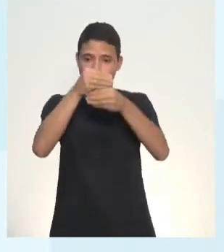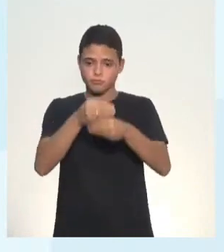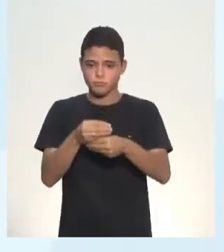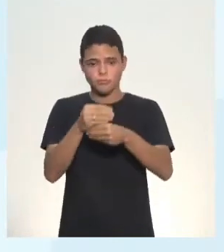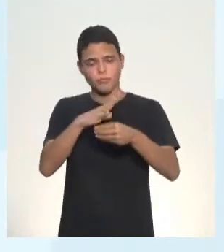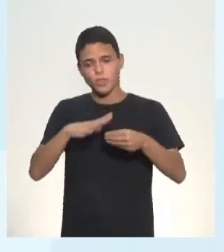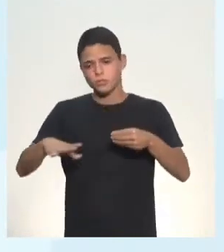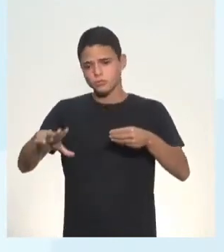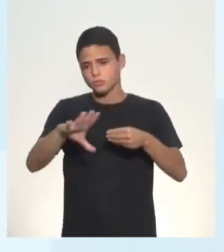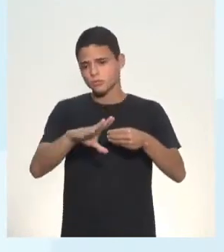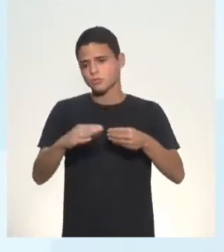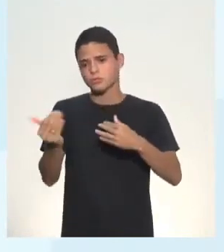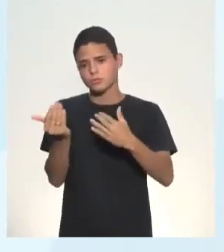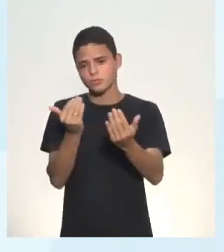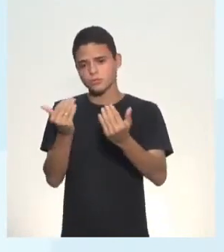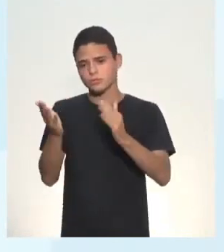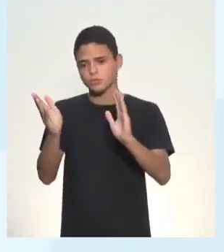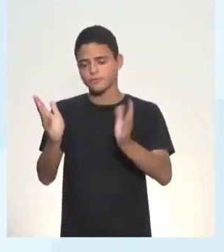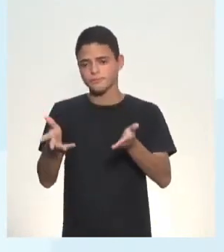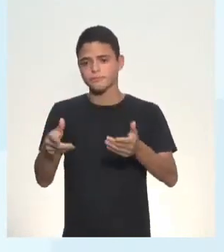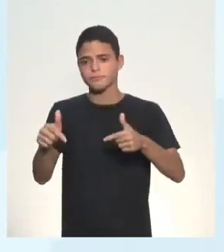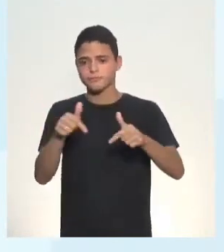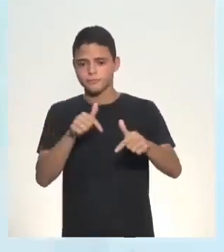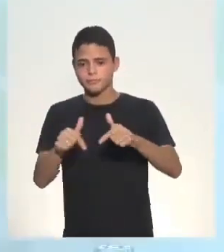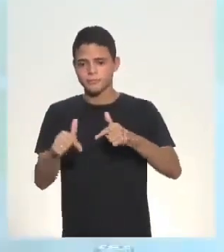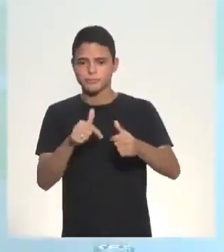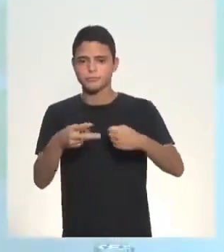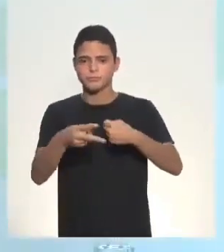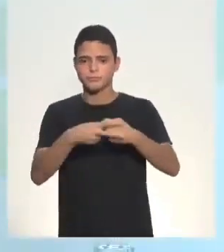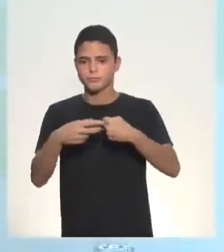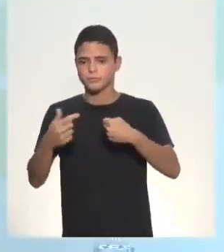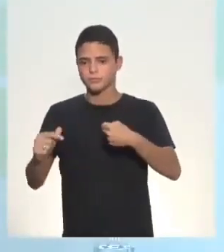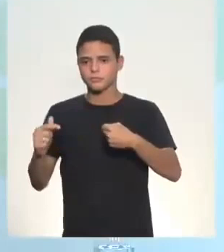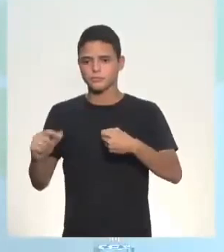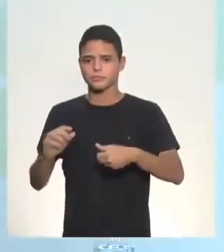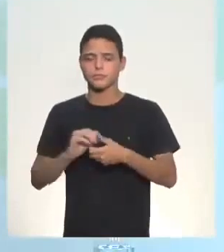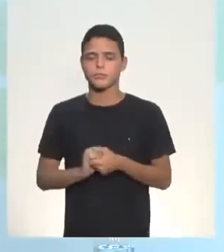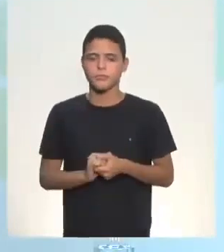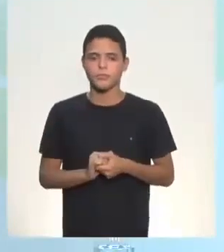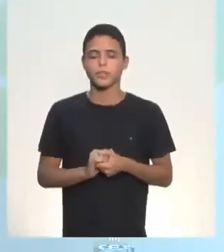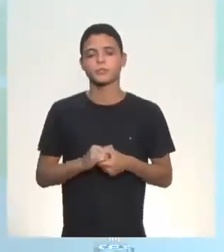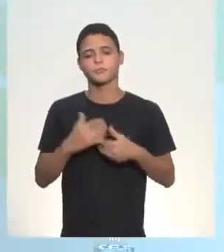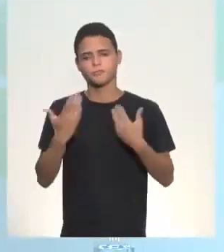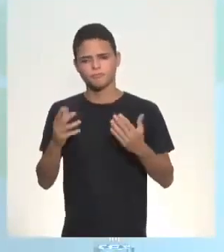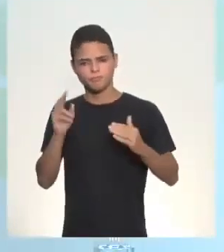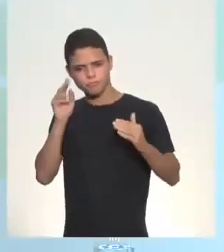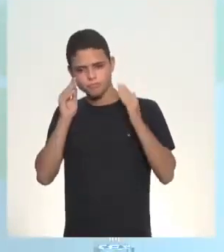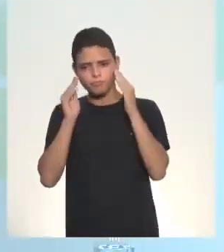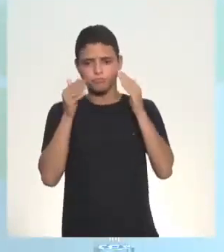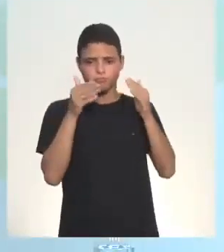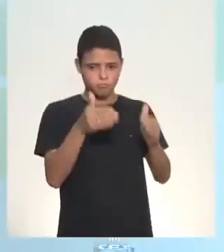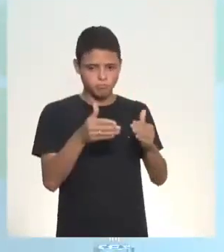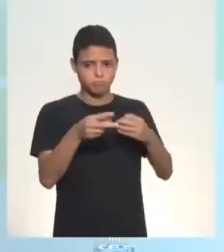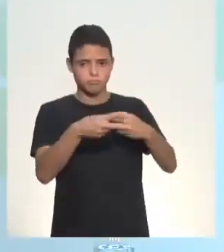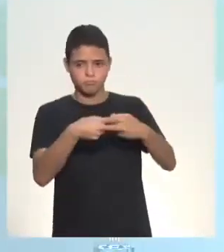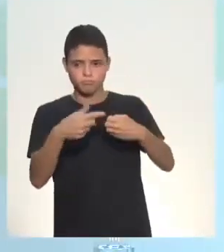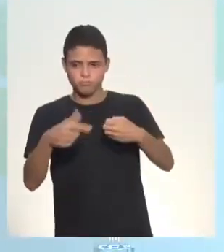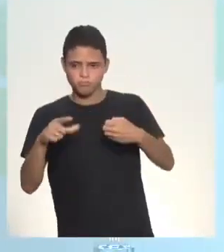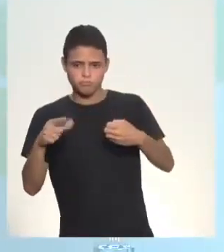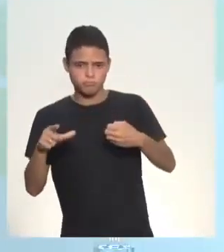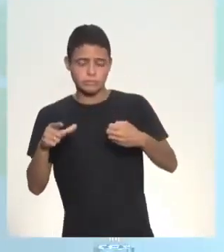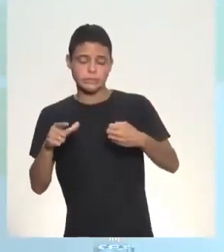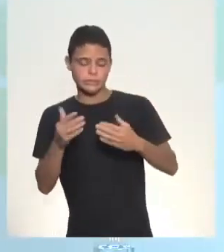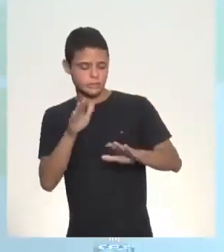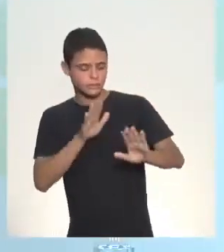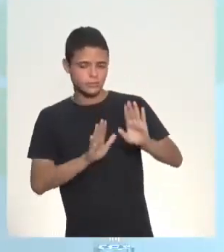não verbais. Tá? A gente trabalhou agora com a não verbal, a gente enfatizou, porque é uma que precisa ser muito trabalhada na escola, olhada com mais